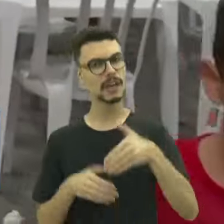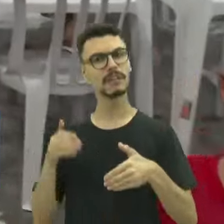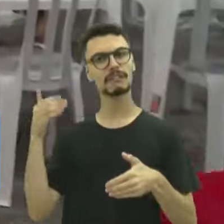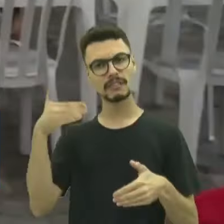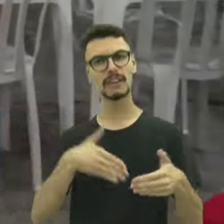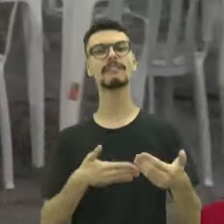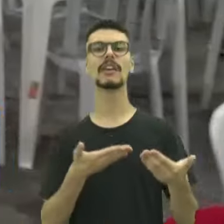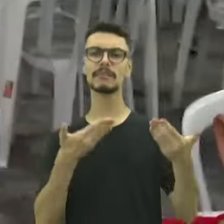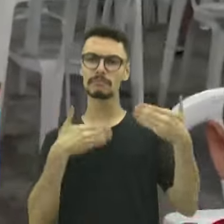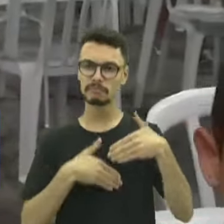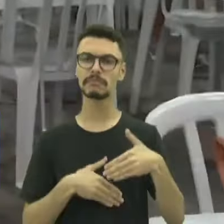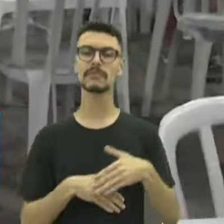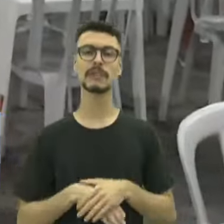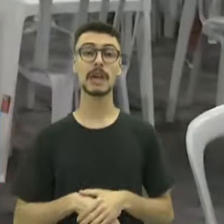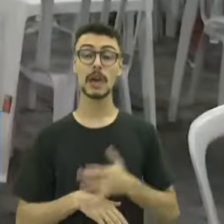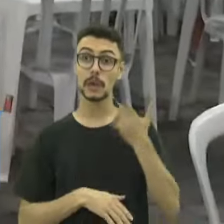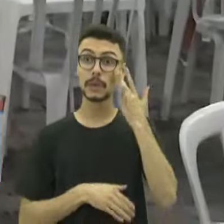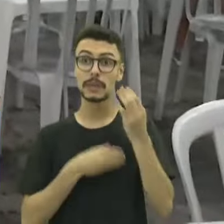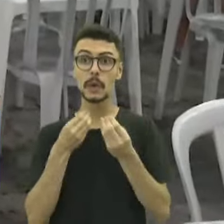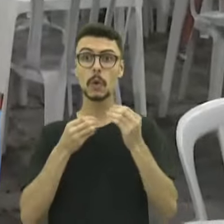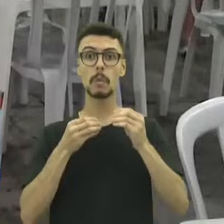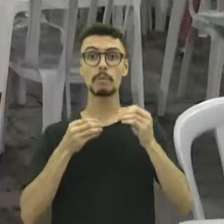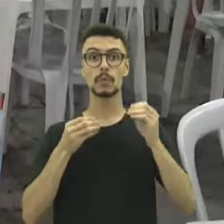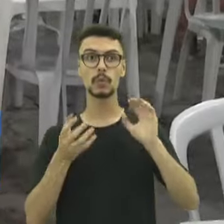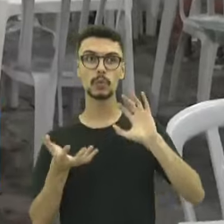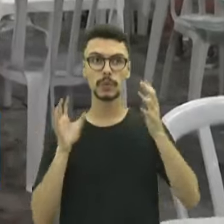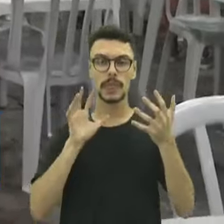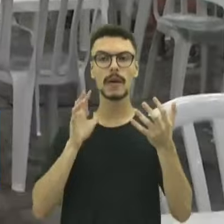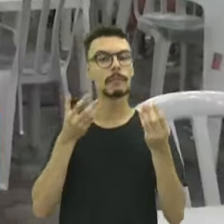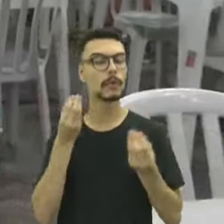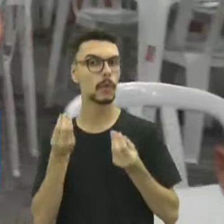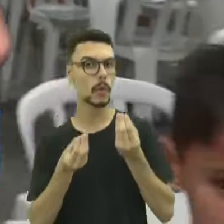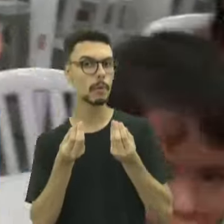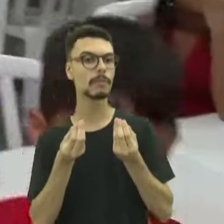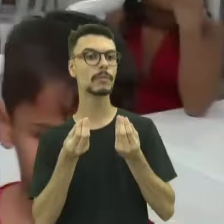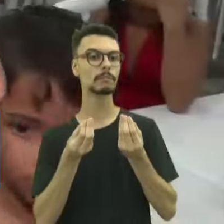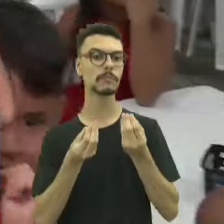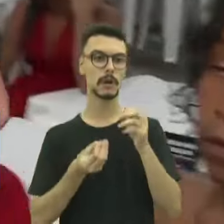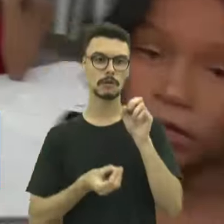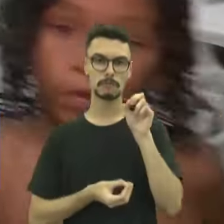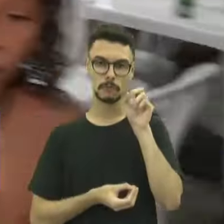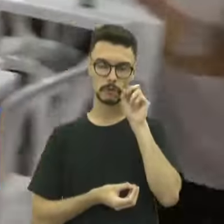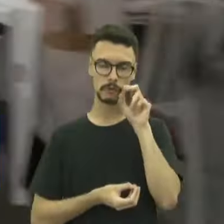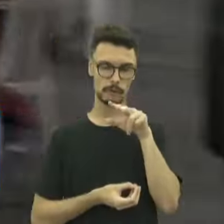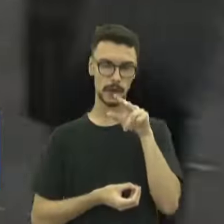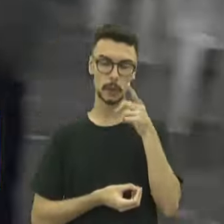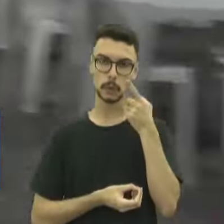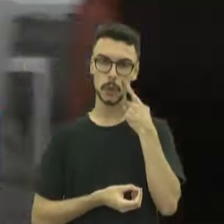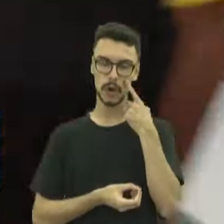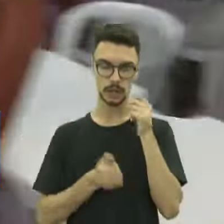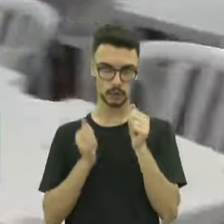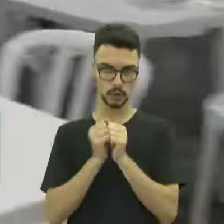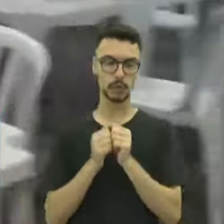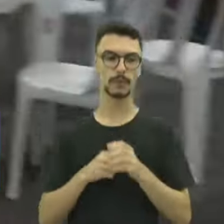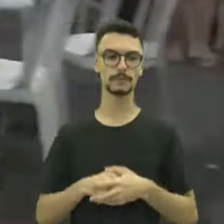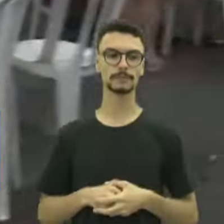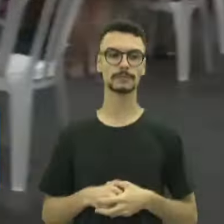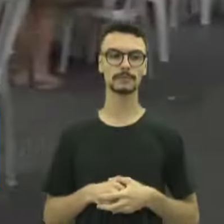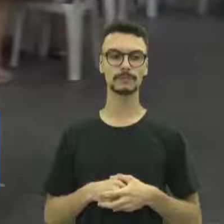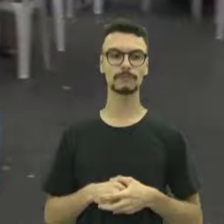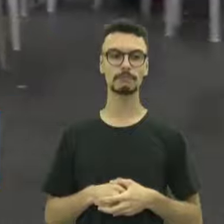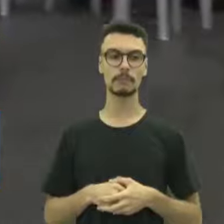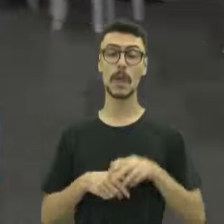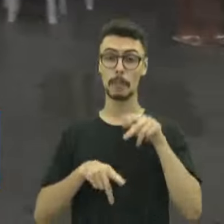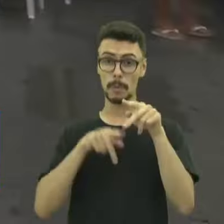essa festa aqui. Eu não sei como que está o nosso tempo, Pierre. Eu tô vendo aqui, olha só, vem comigo, Augusto. Tô vendo aqui um pessoal aqui